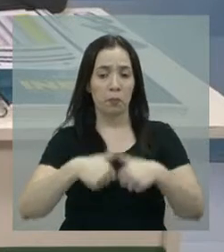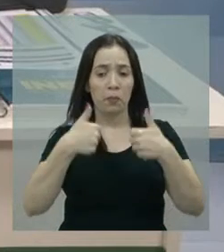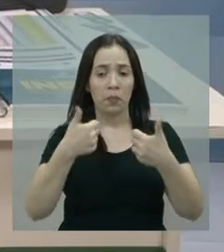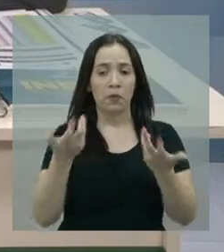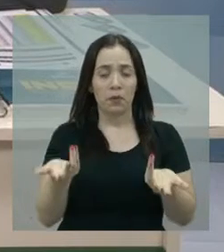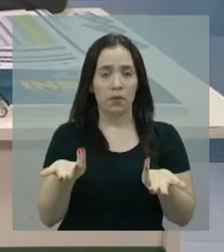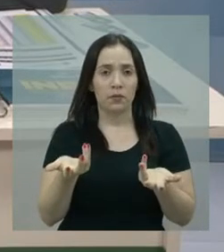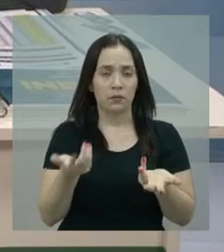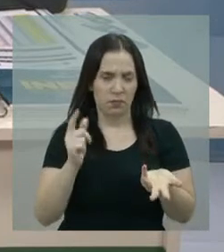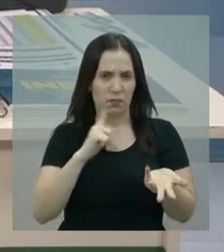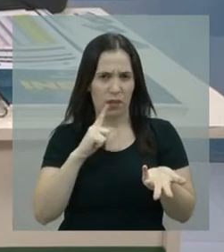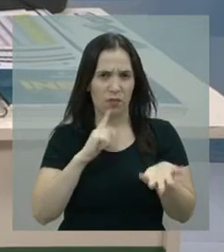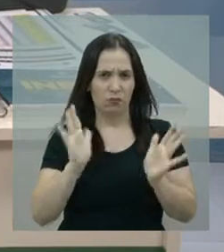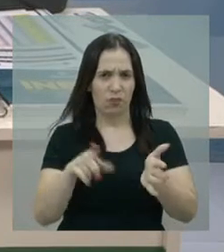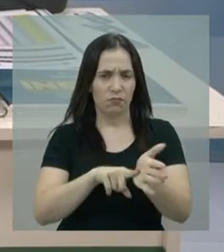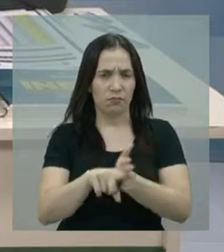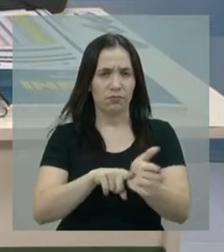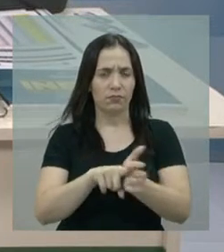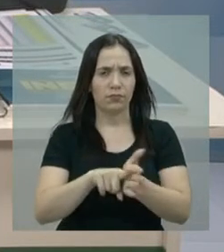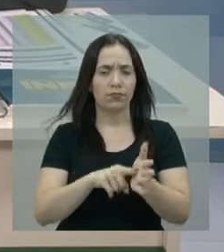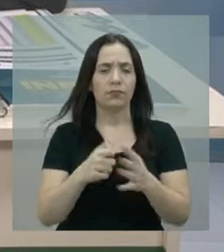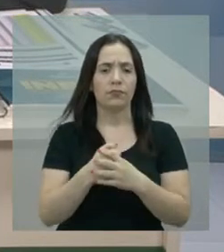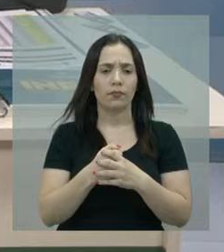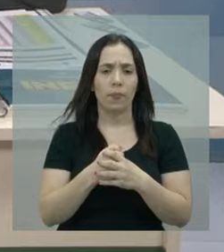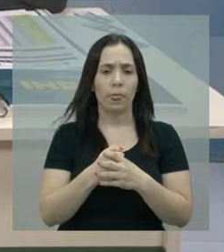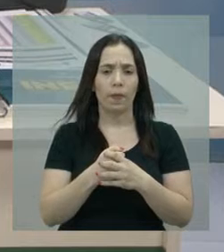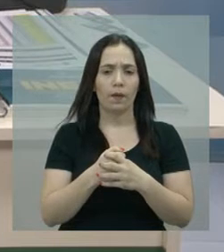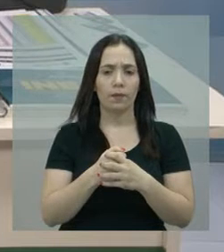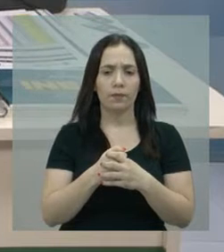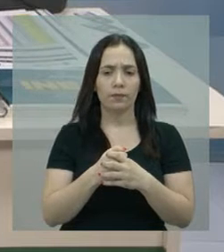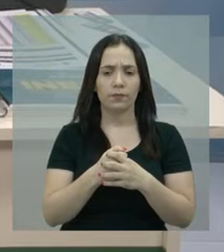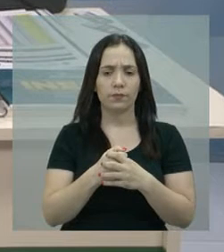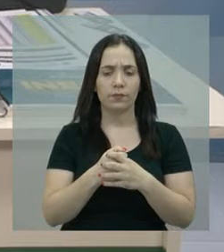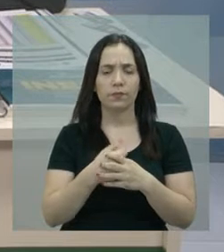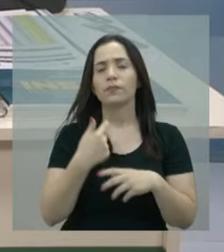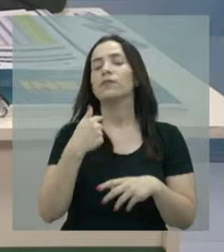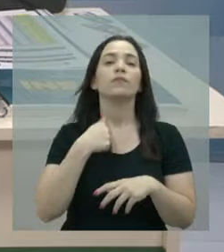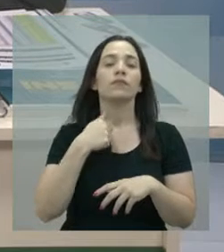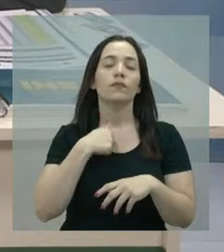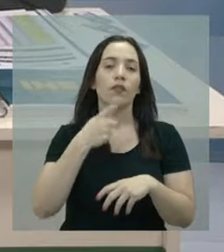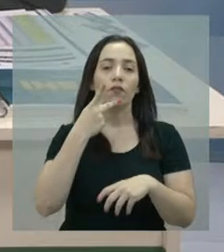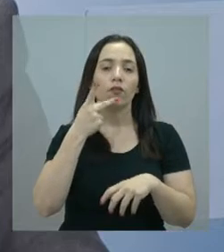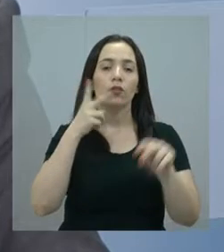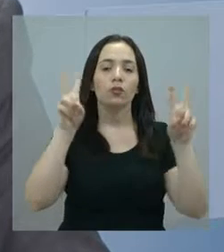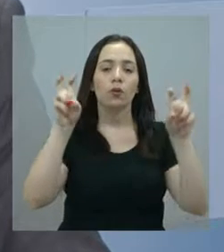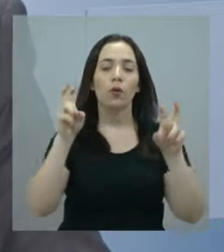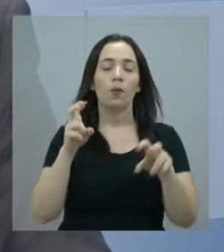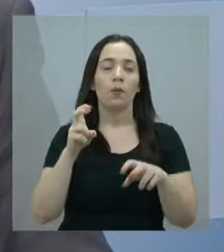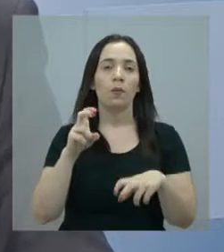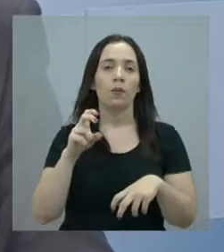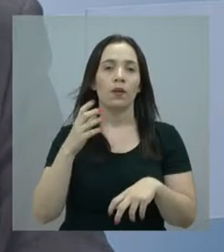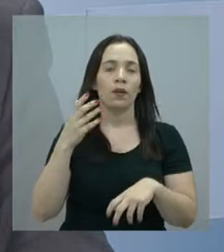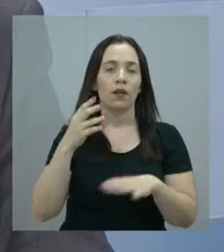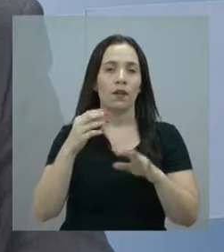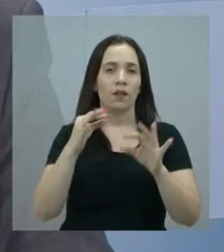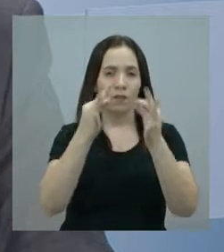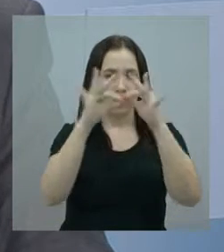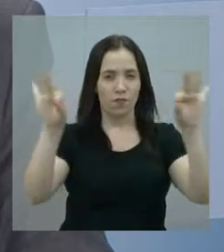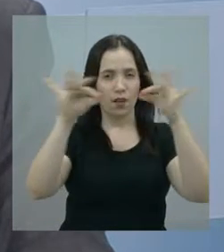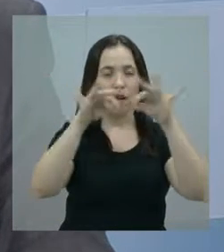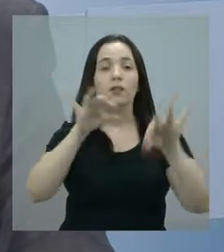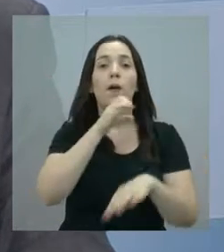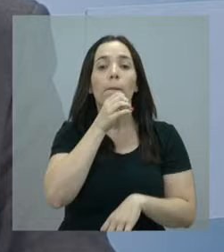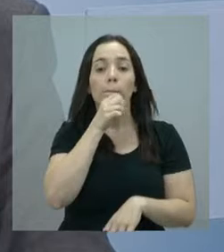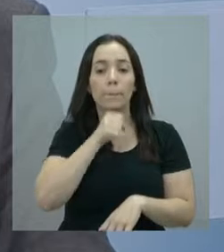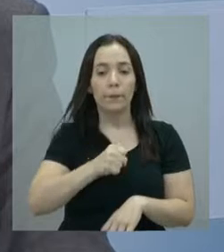ô João, existe esse dado? Carlos, eu retomo uma frase do professor Paulo Freire.